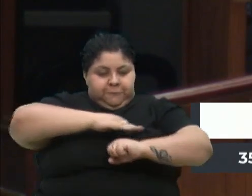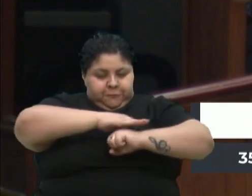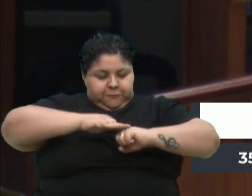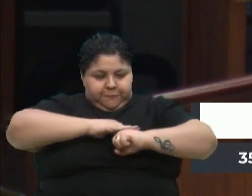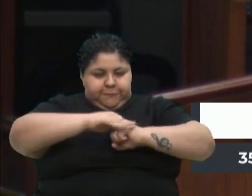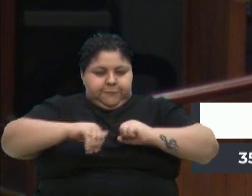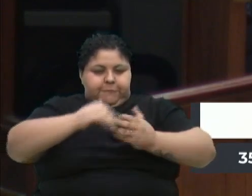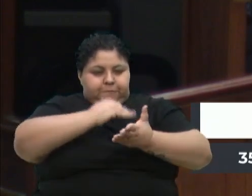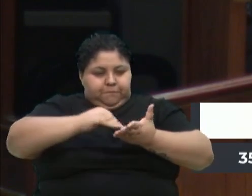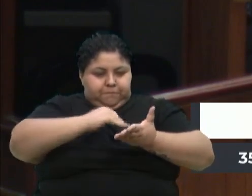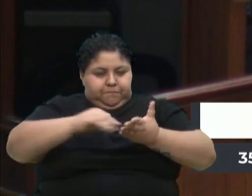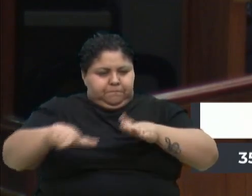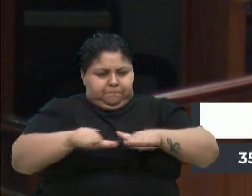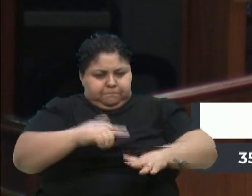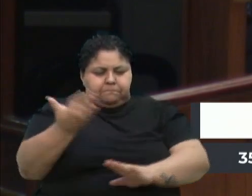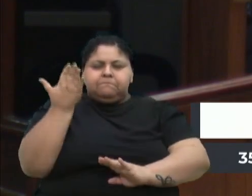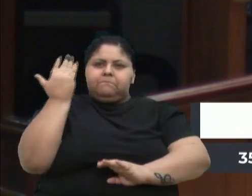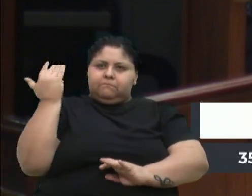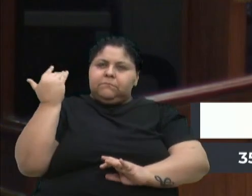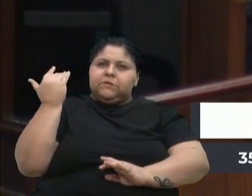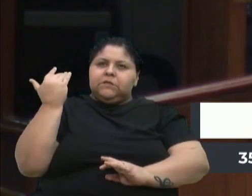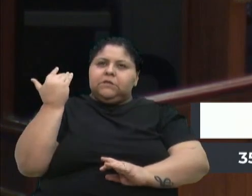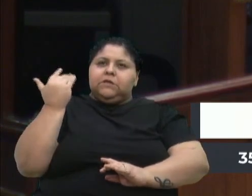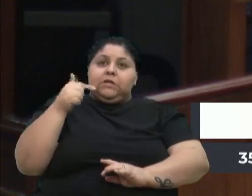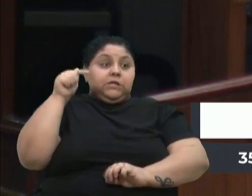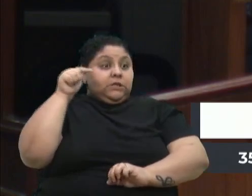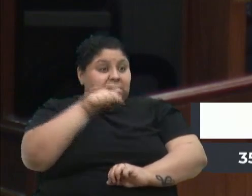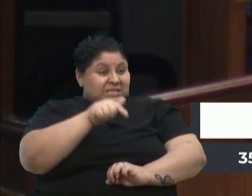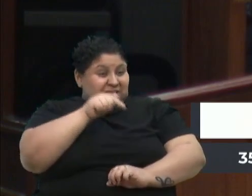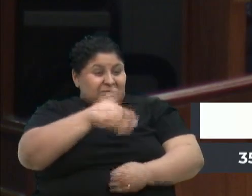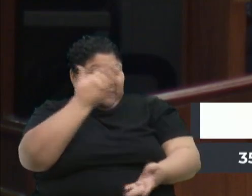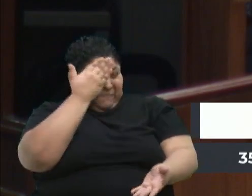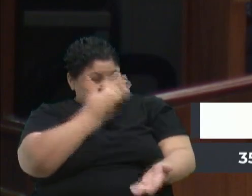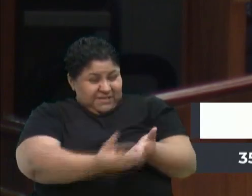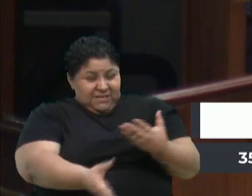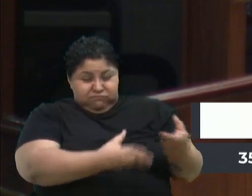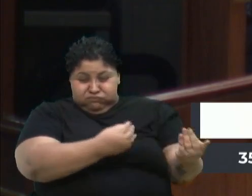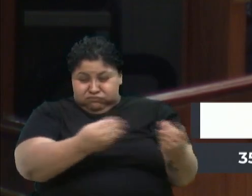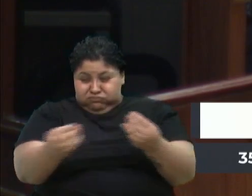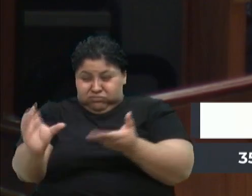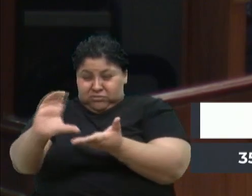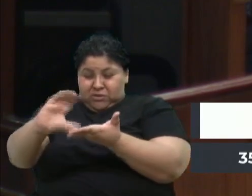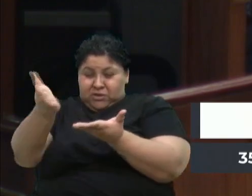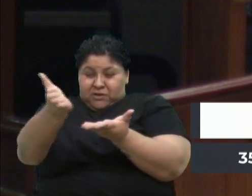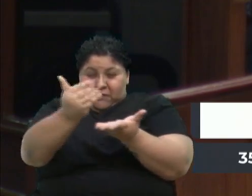passada, que essa sim nós perdemos muito recurso com o Fundeb.